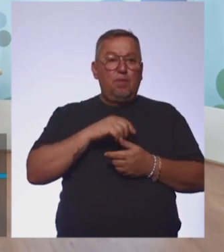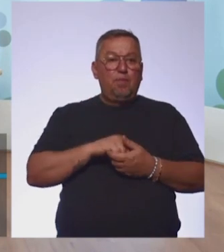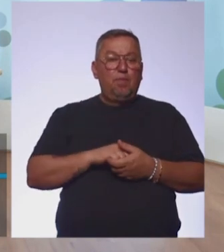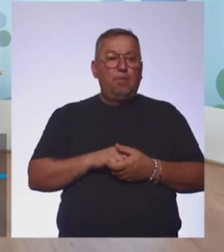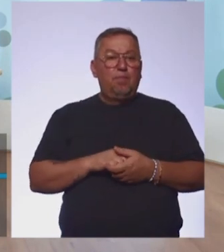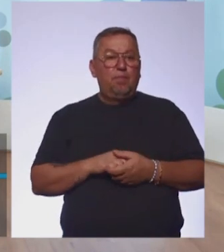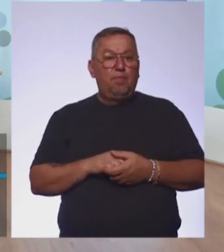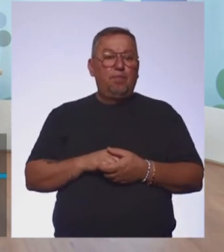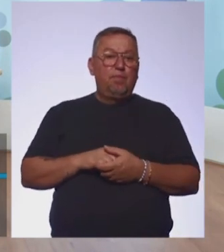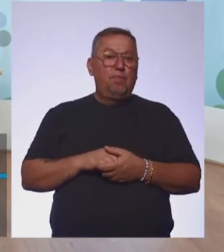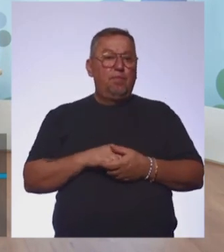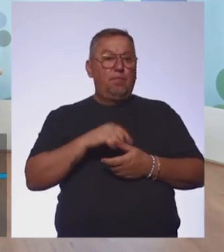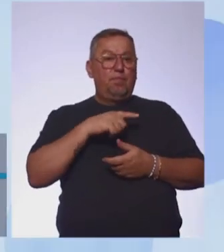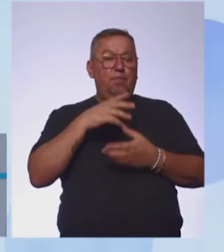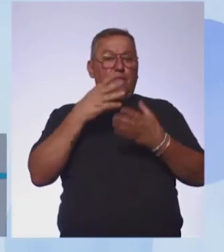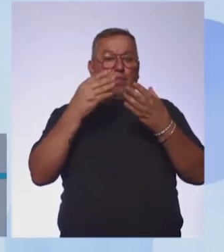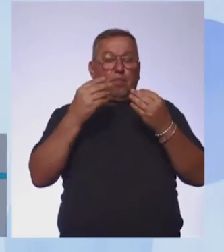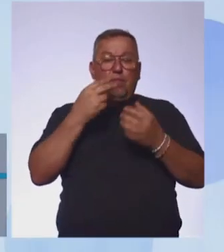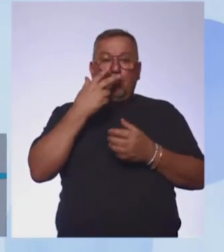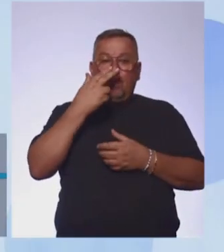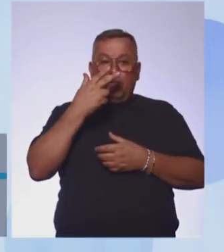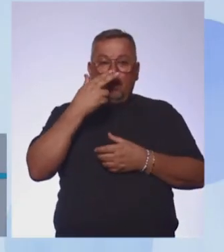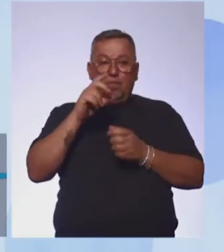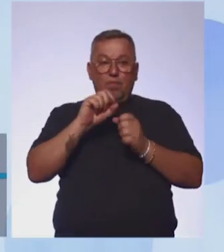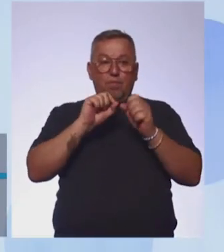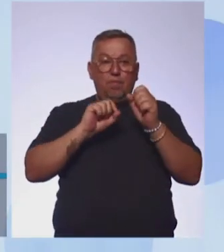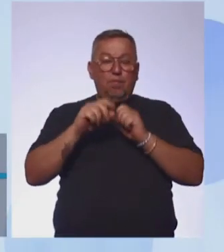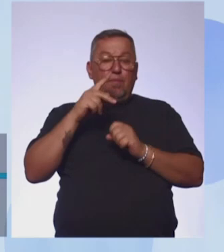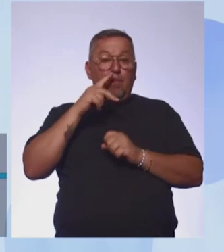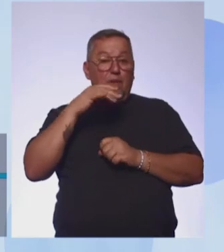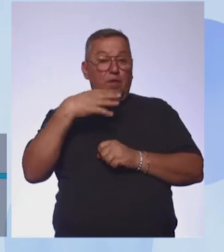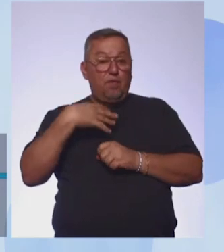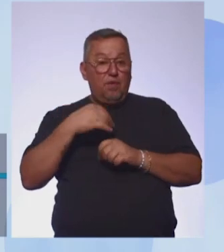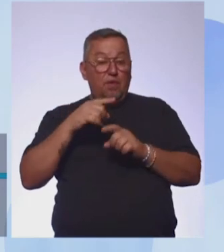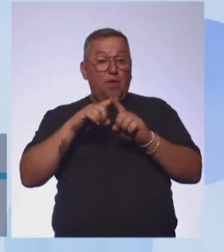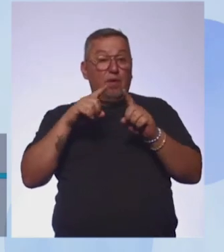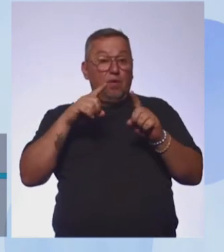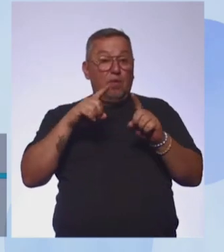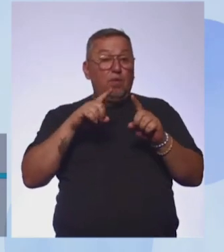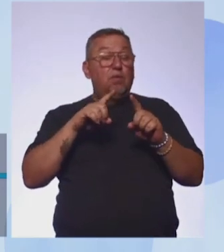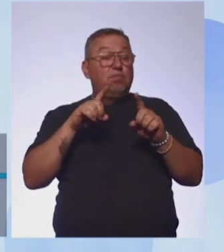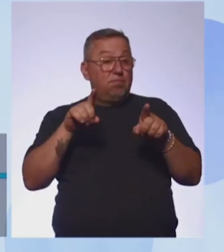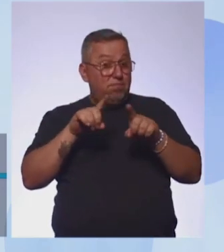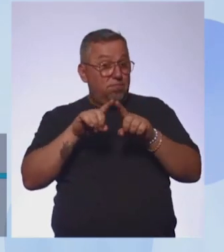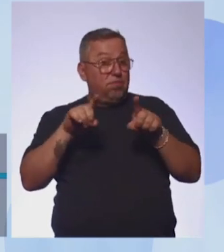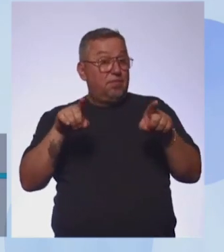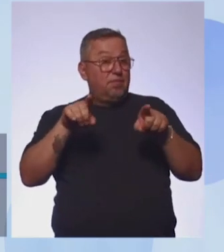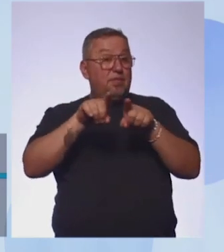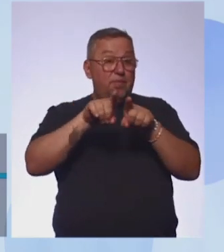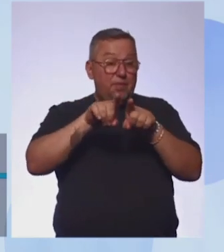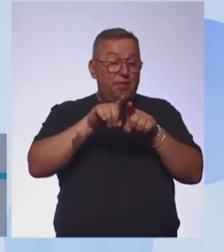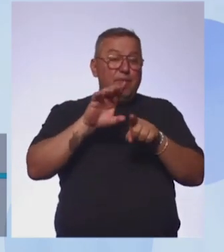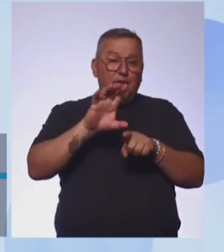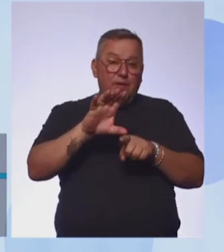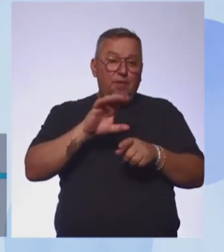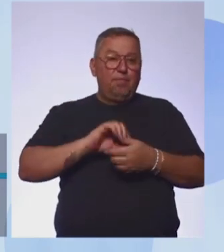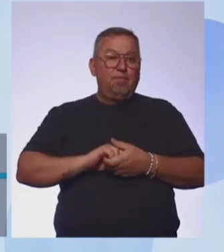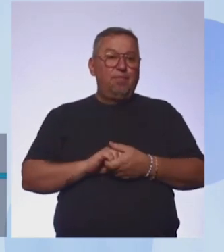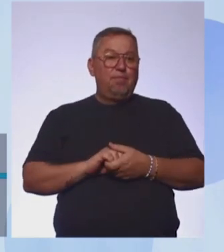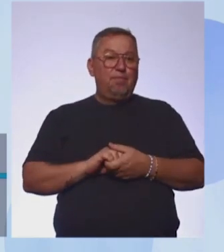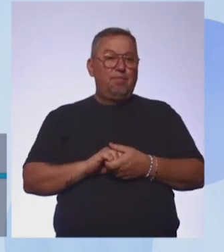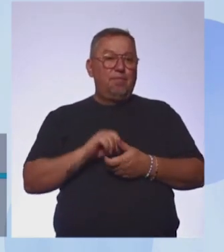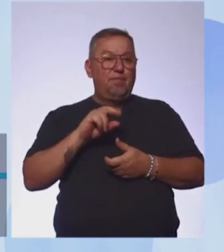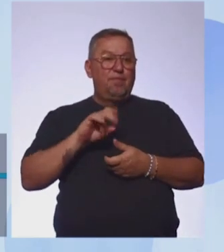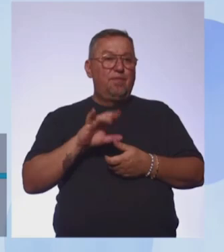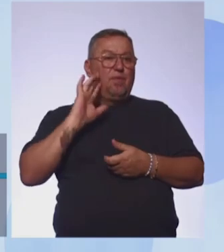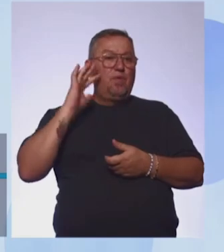ó. Tendo bastante semelhança àquela estabelecida entre pais e filhos, havendo, portanto, então, havendo assim, então, o que vai